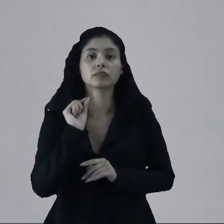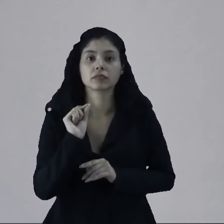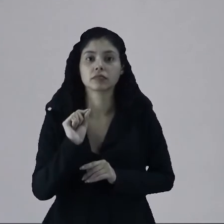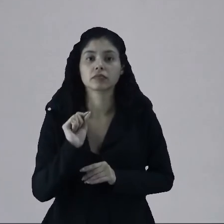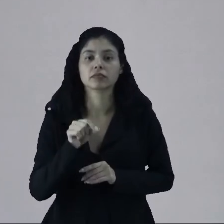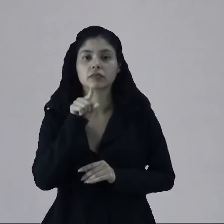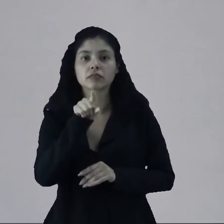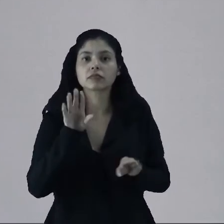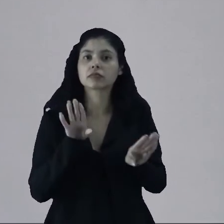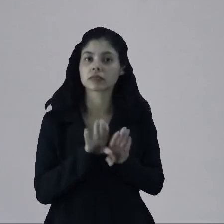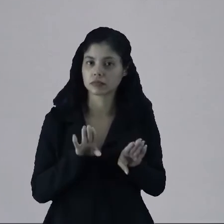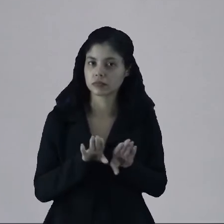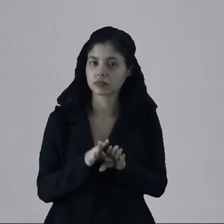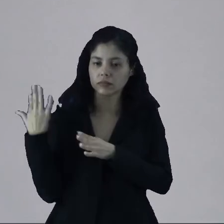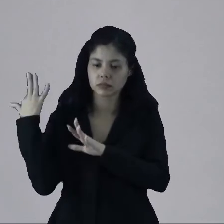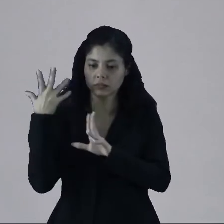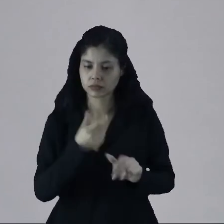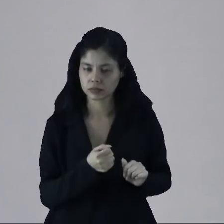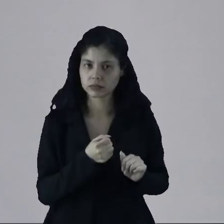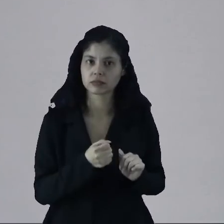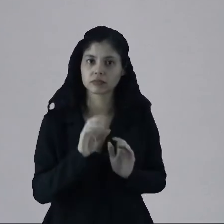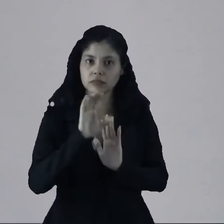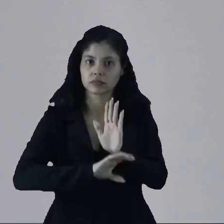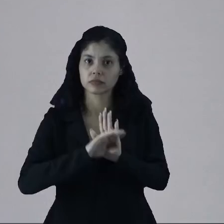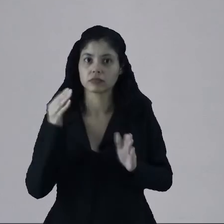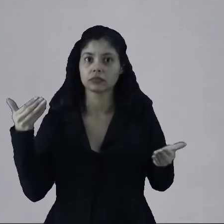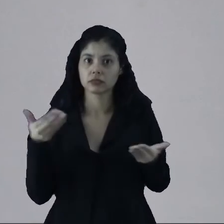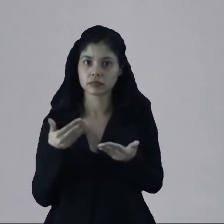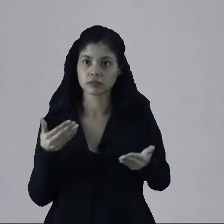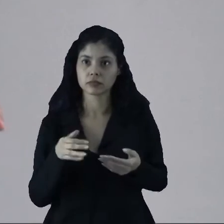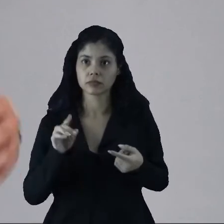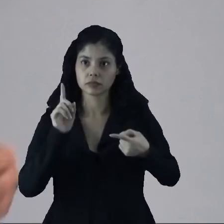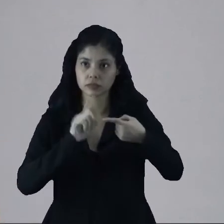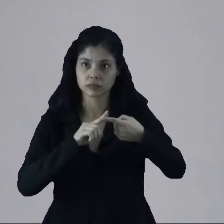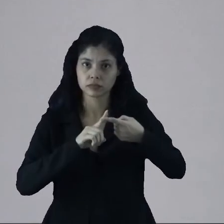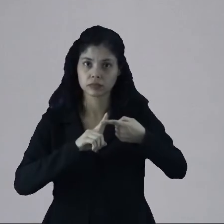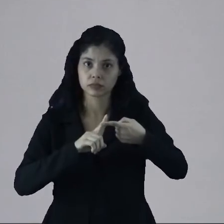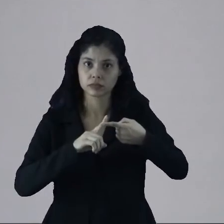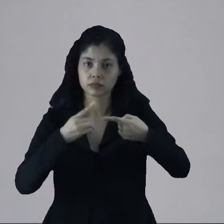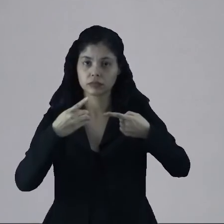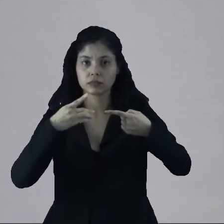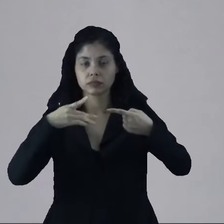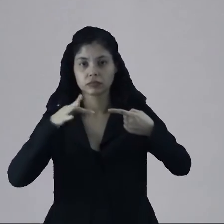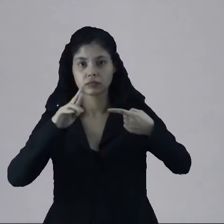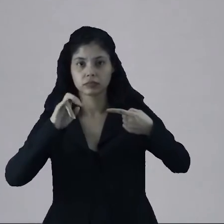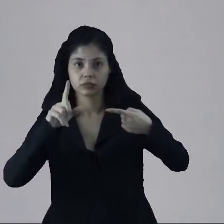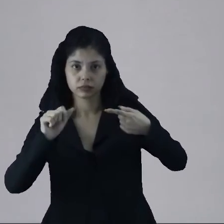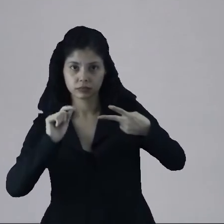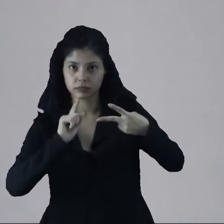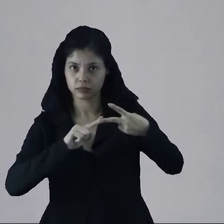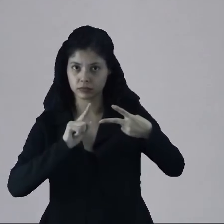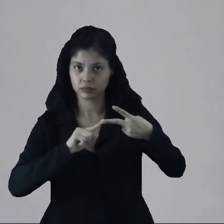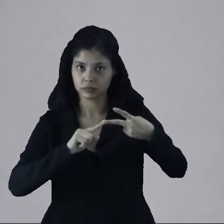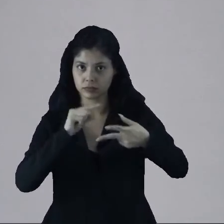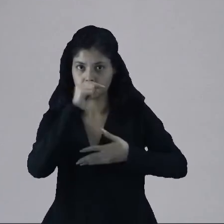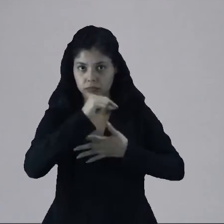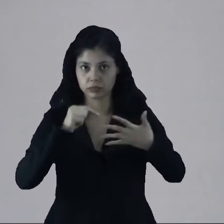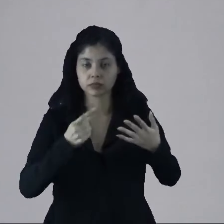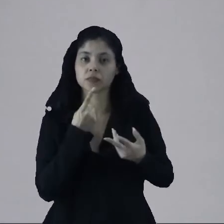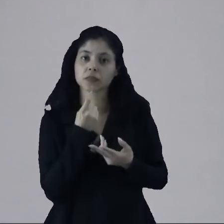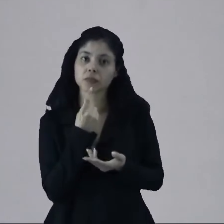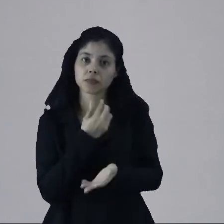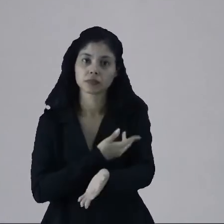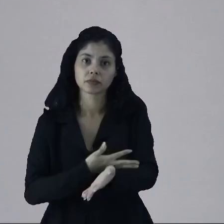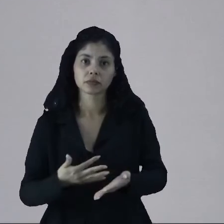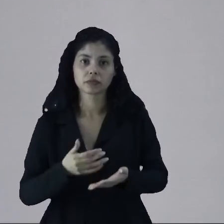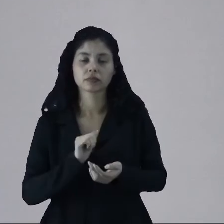seguinte, você também dá a sua revisada lá nos conteúdos que a gente viu hoje sobre eritroplastose fetal, sobre as tipologias